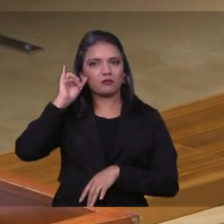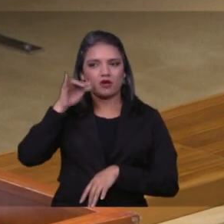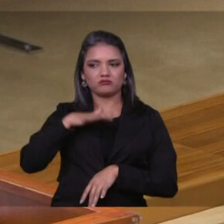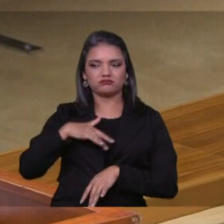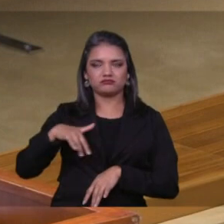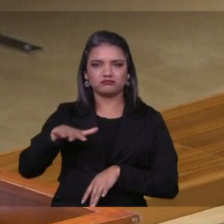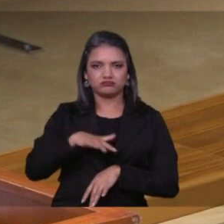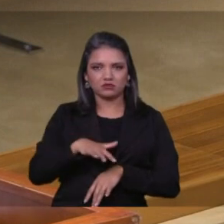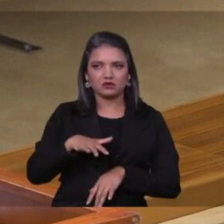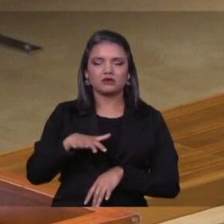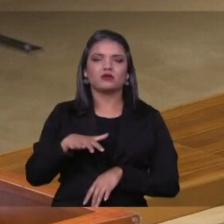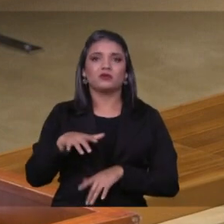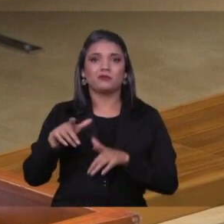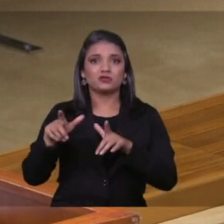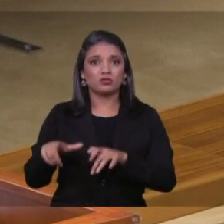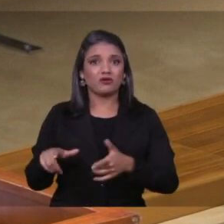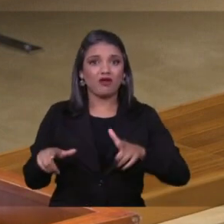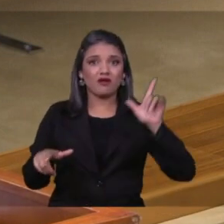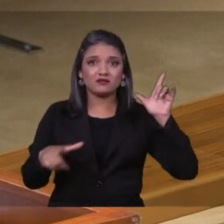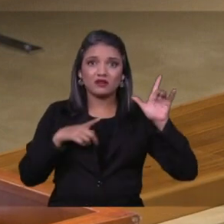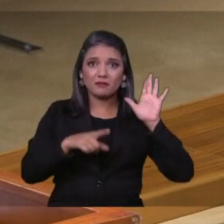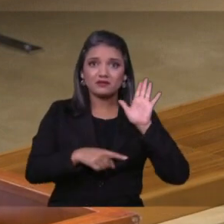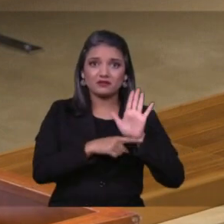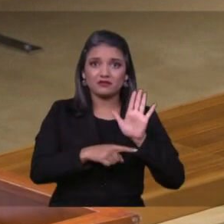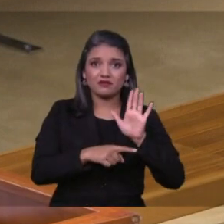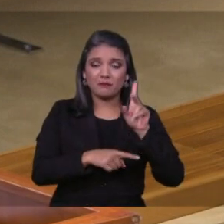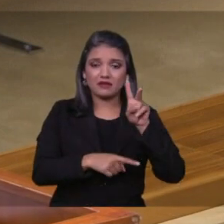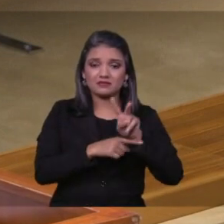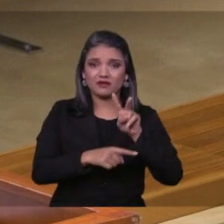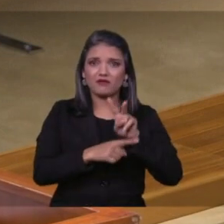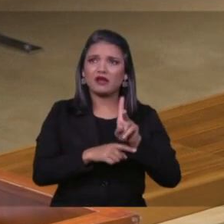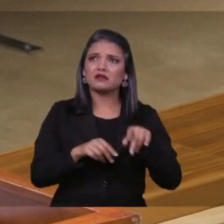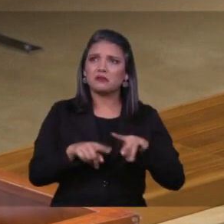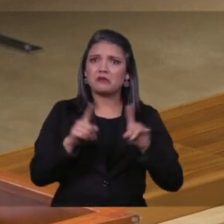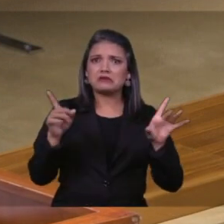essa prática foi autorizada muito recentemente pelo Estado do Mato Grosso.